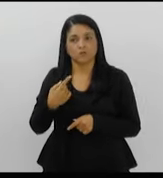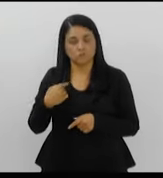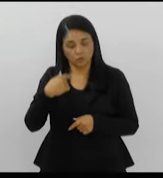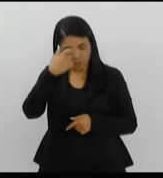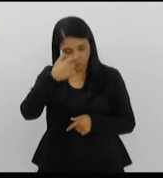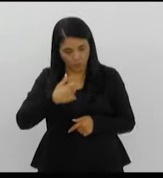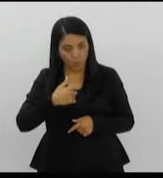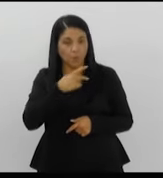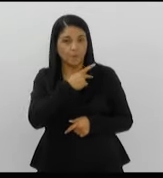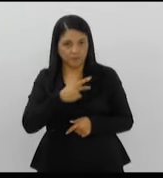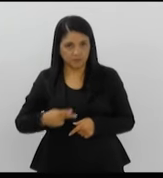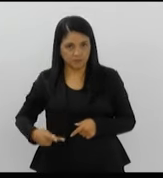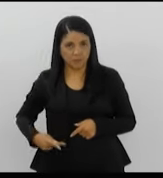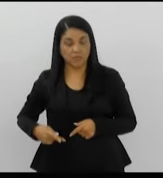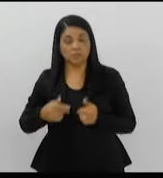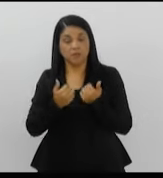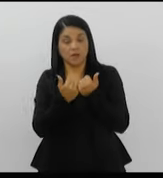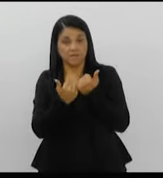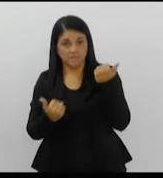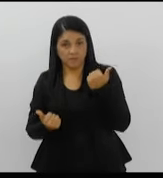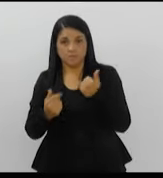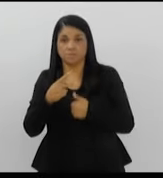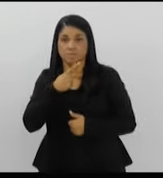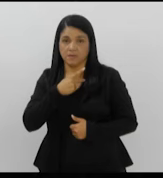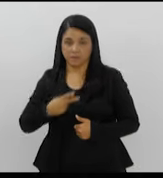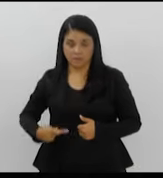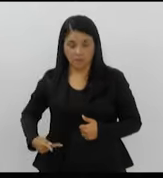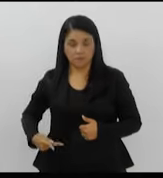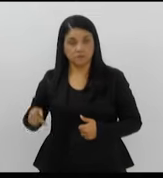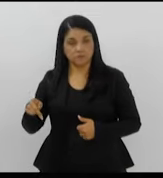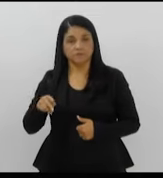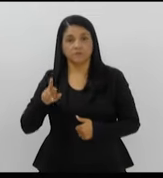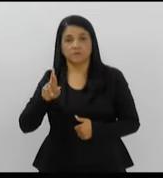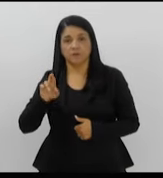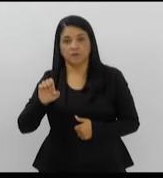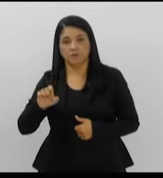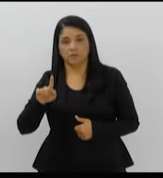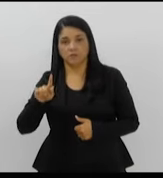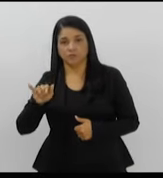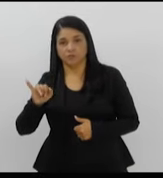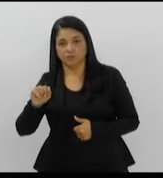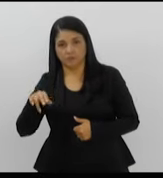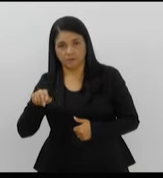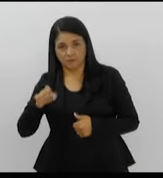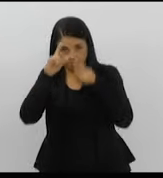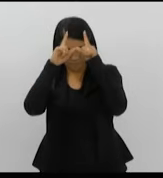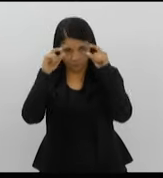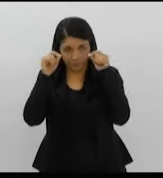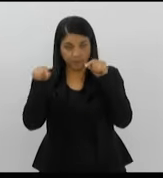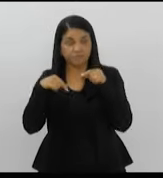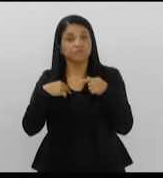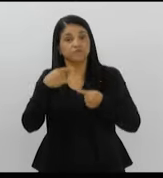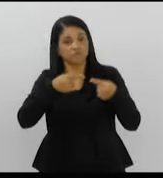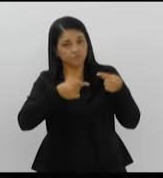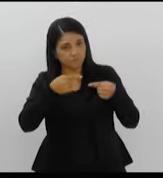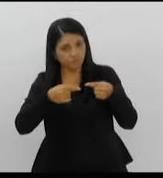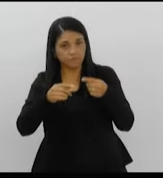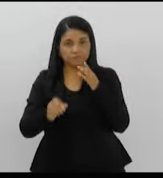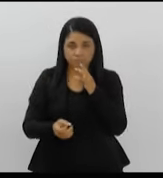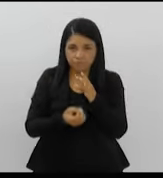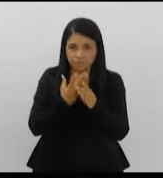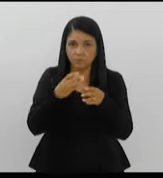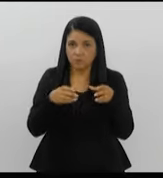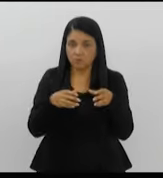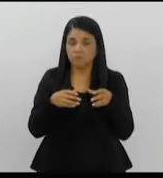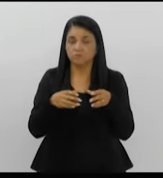era presidente, ela era vice-presidente. Então, foi fruto exatamente desse debate. E, naquele